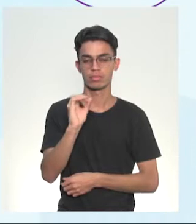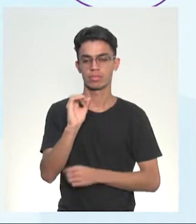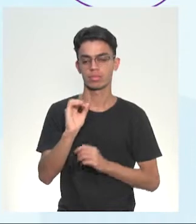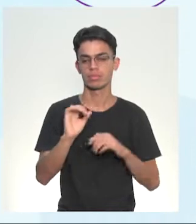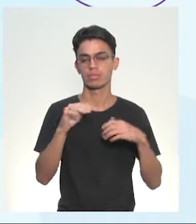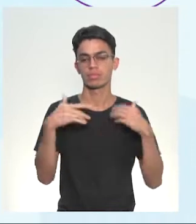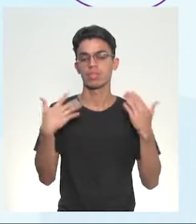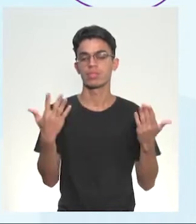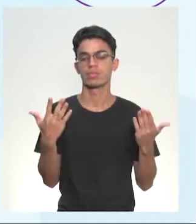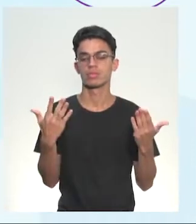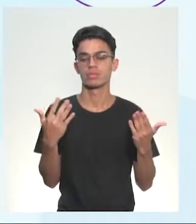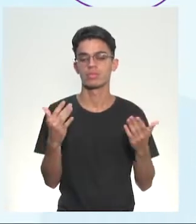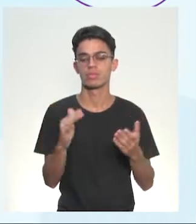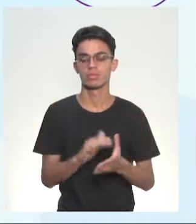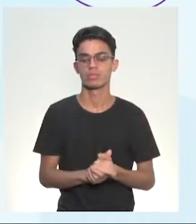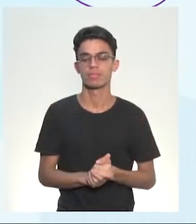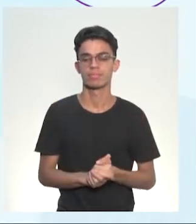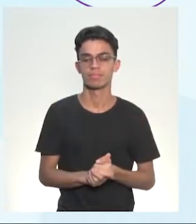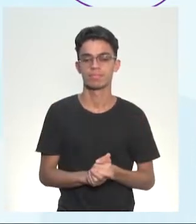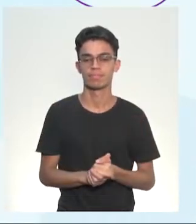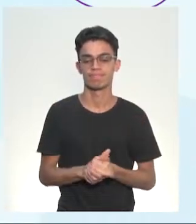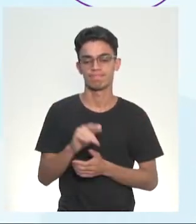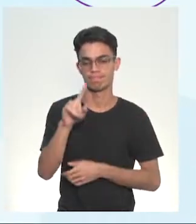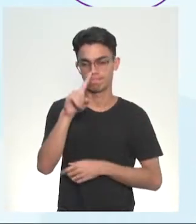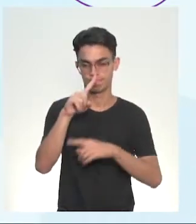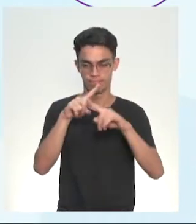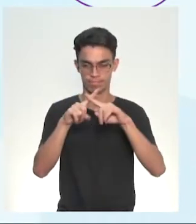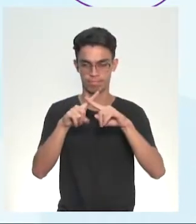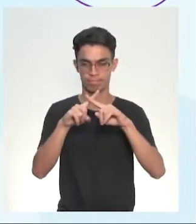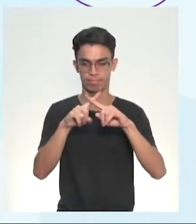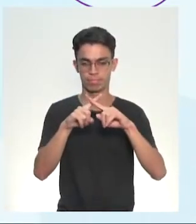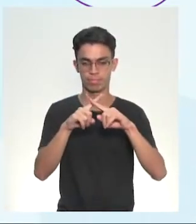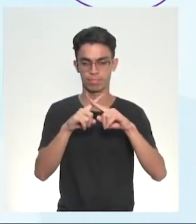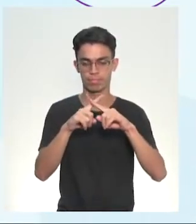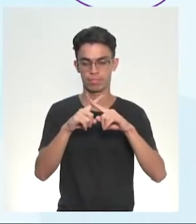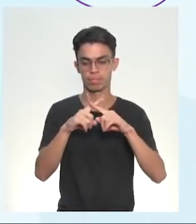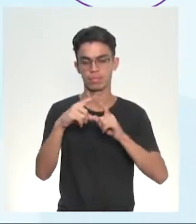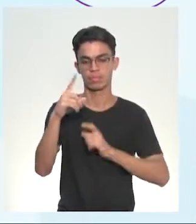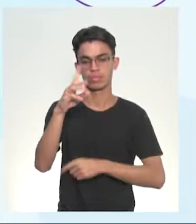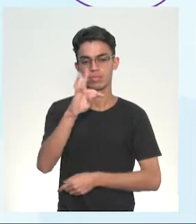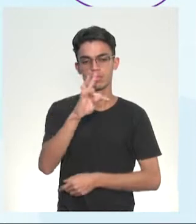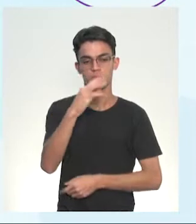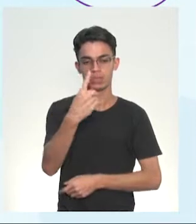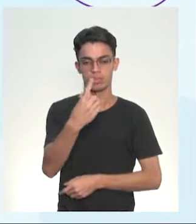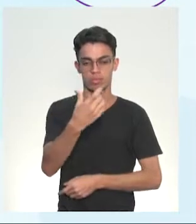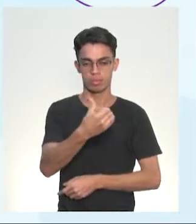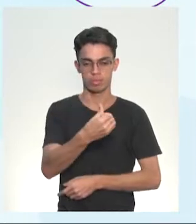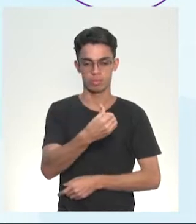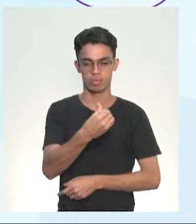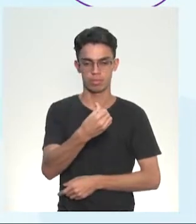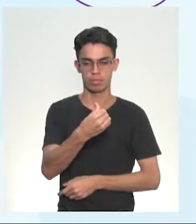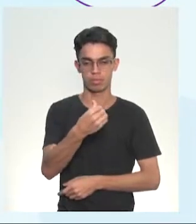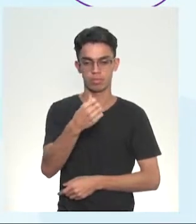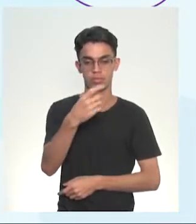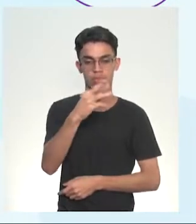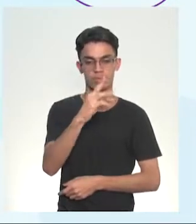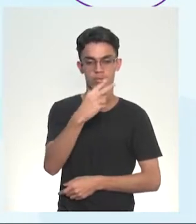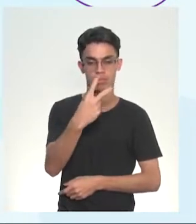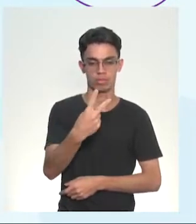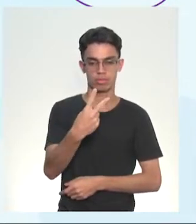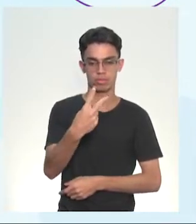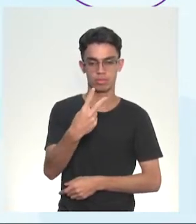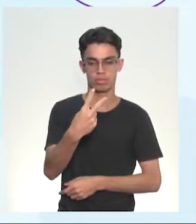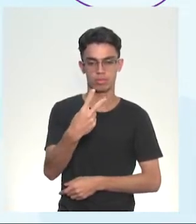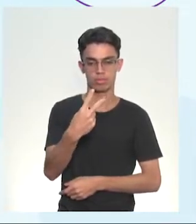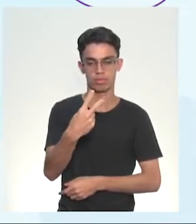a nota da Cristina? O meu X. Então, o nosso T1 é o 6, o T2